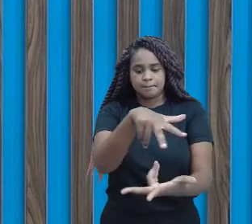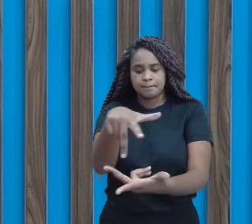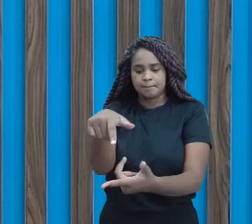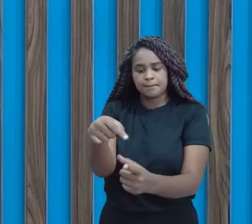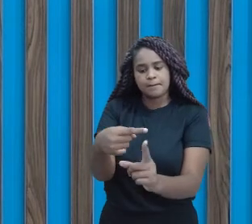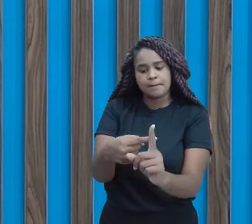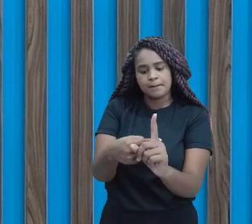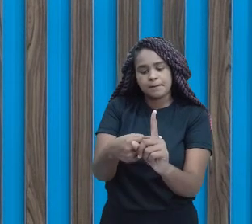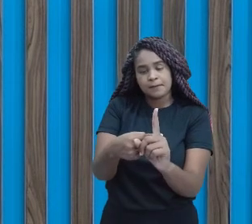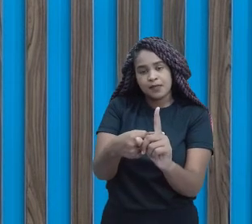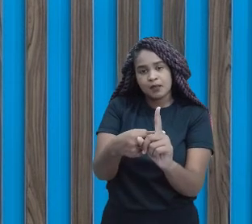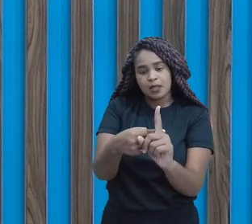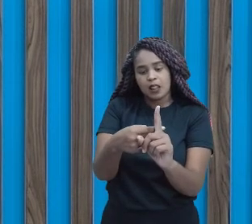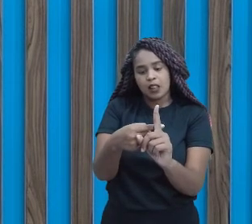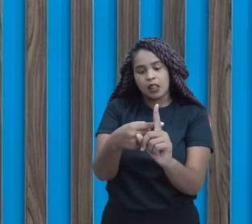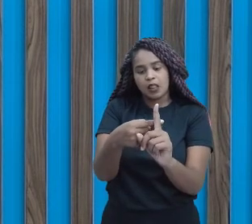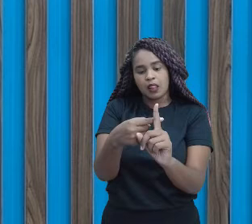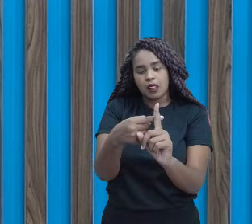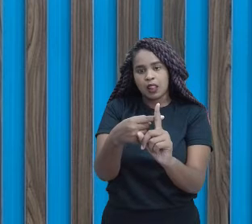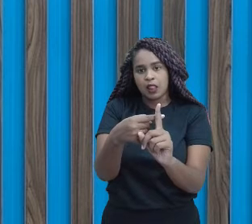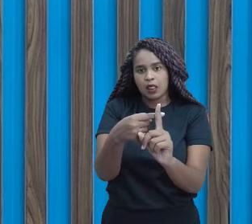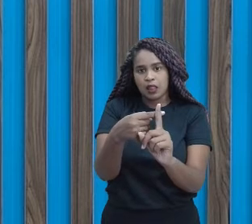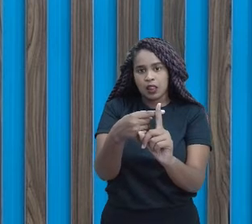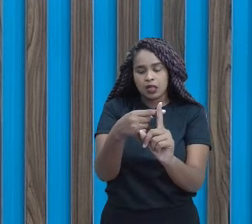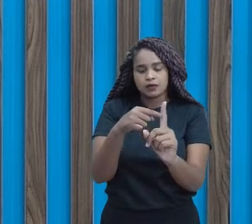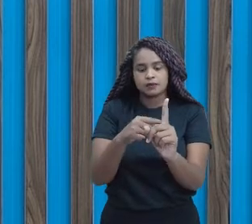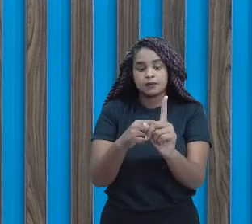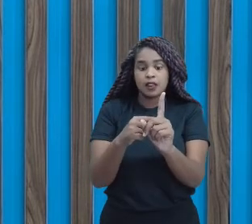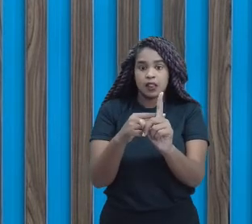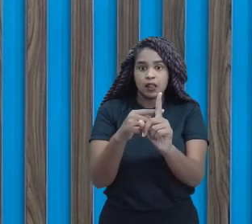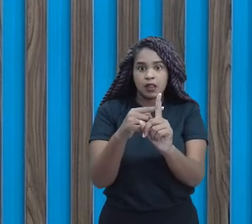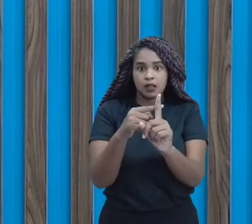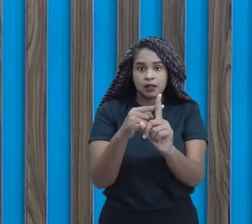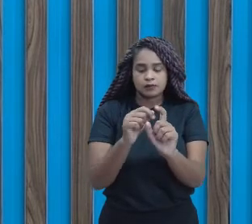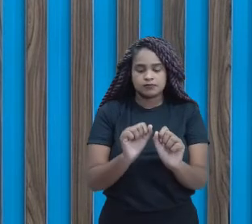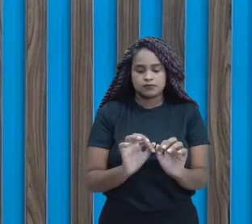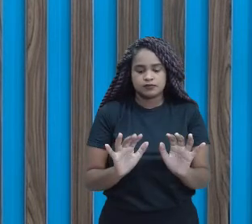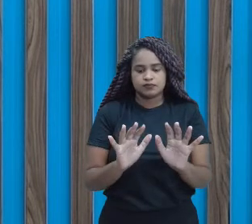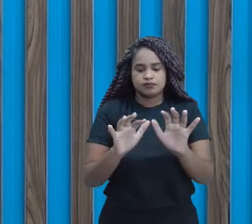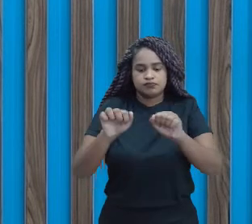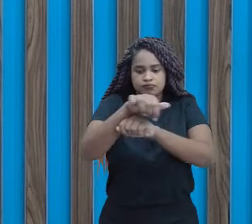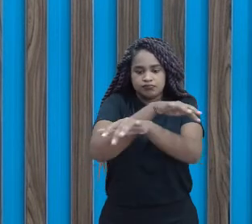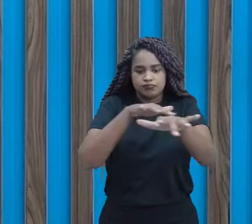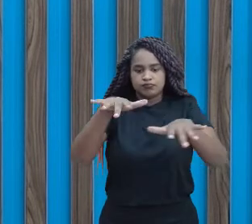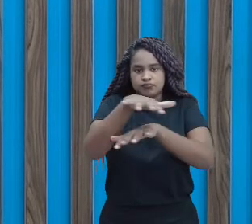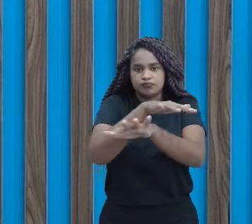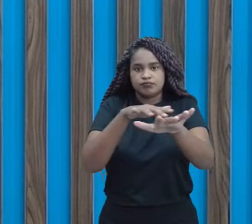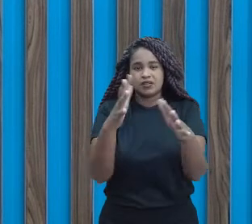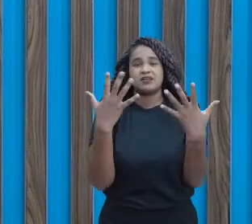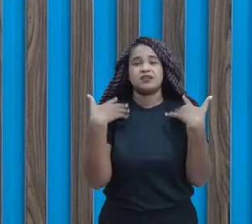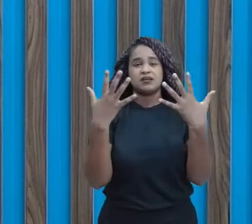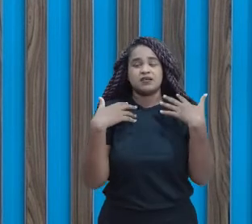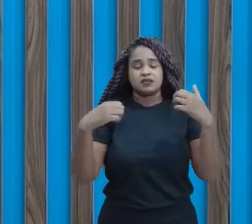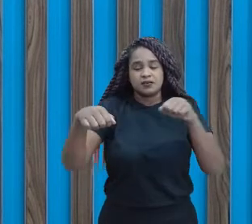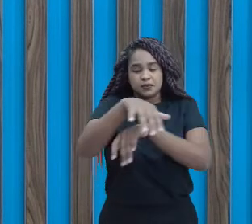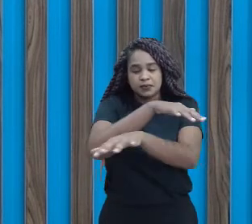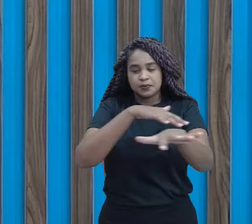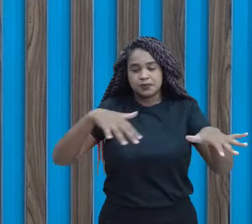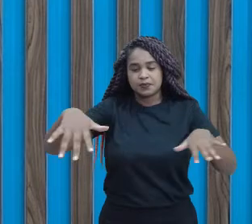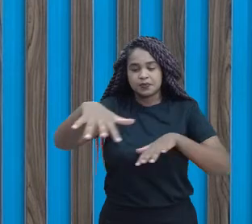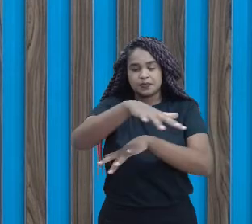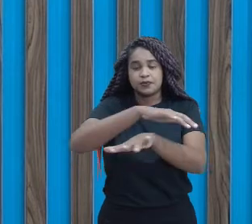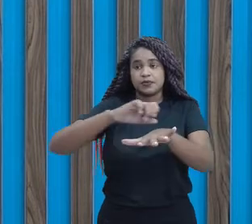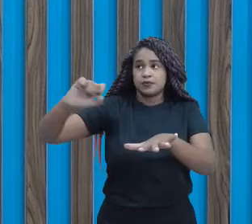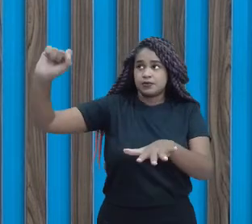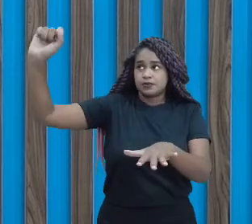como é que eu posso? Se aquece de uma forma com que o calor ele não se dissipa, né, no espaço. Então, os raios do